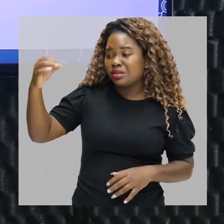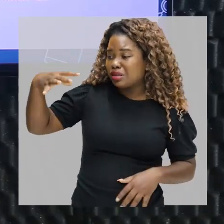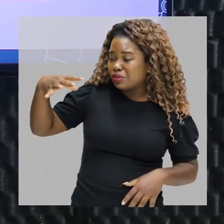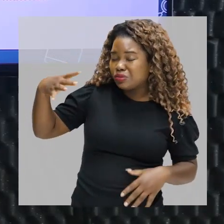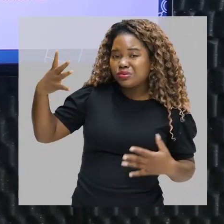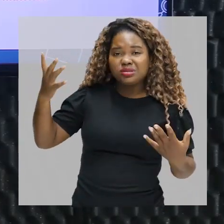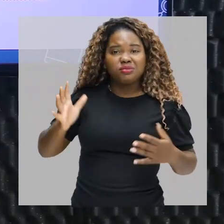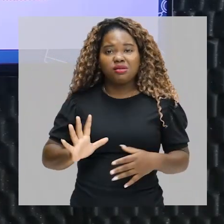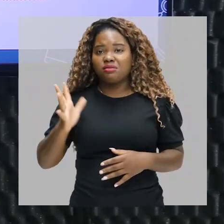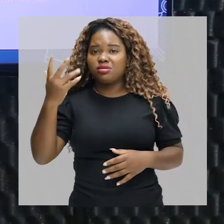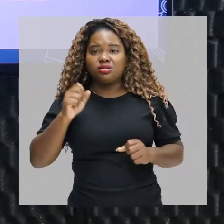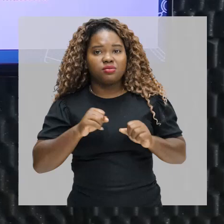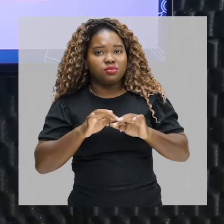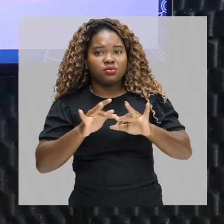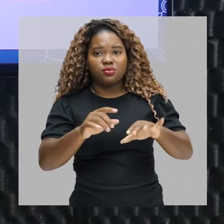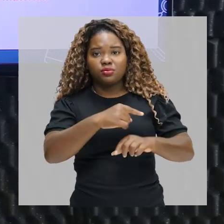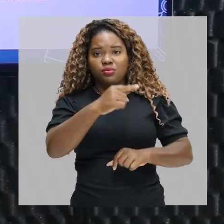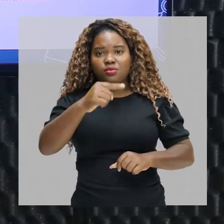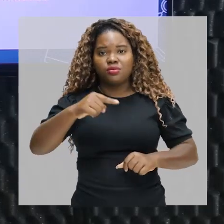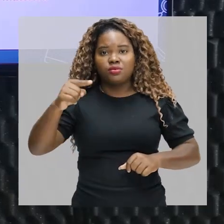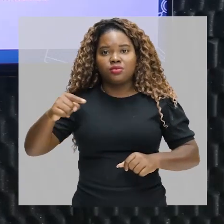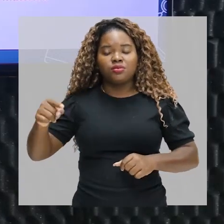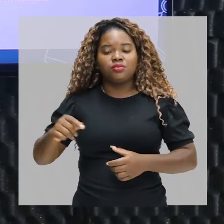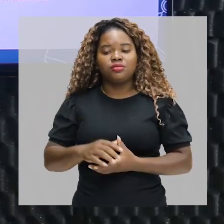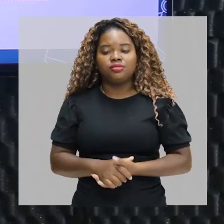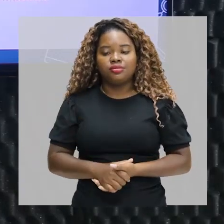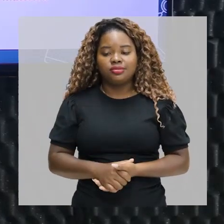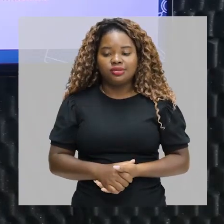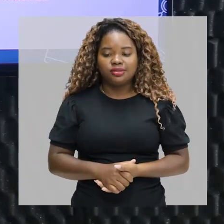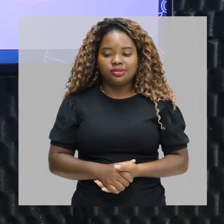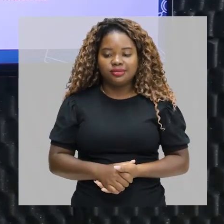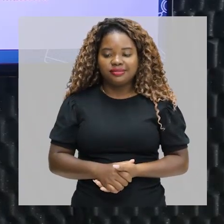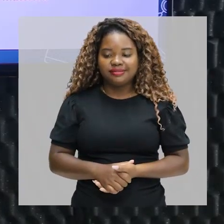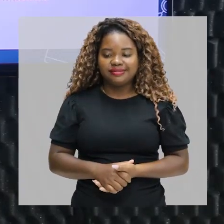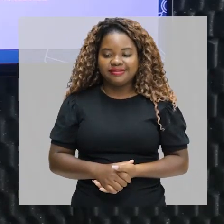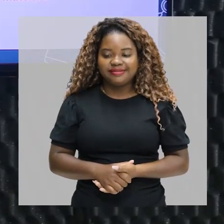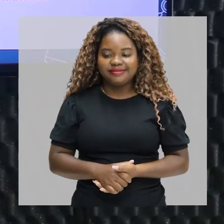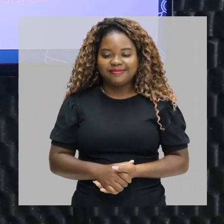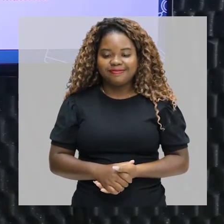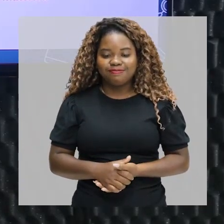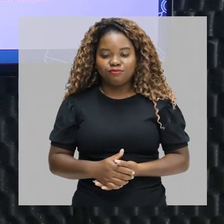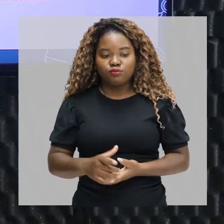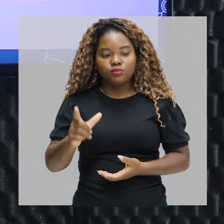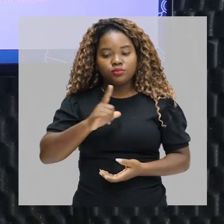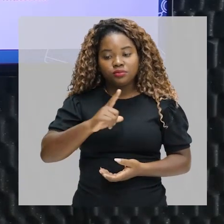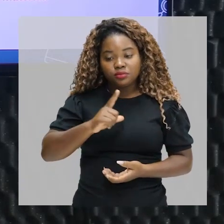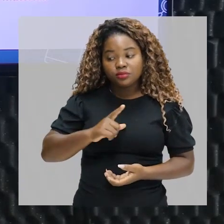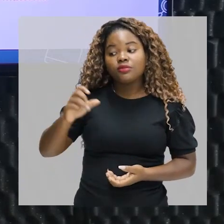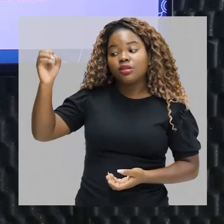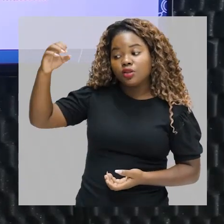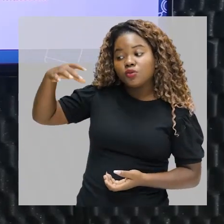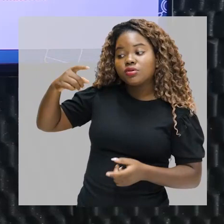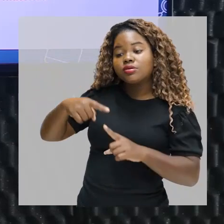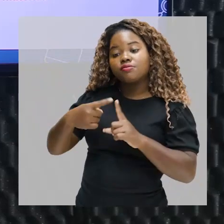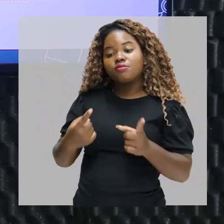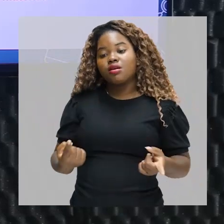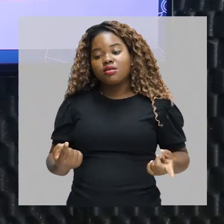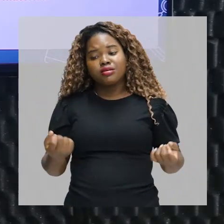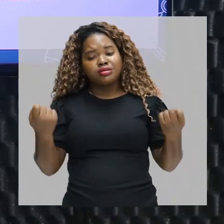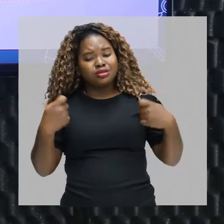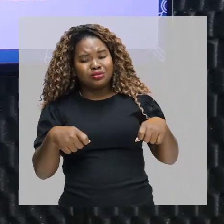isso. Apesar de ser uma onda eletromagnética da mesma natureza da luz, certo? Mas ele